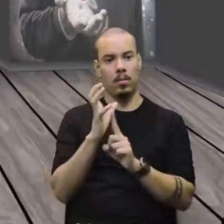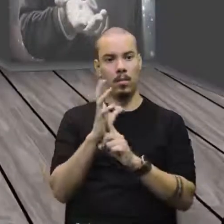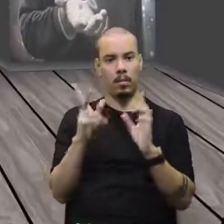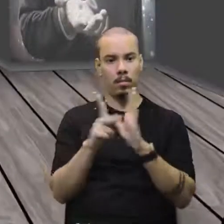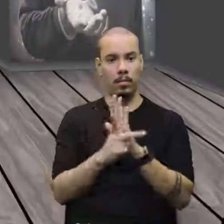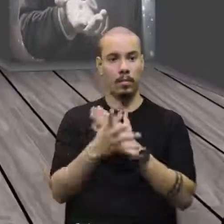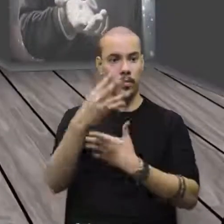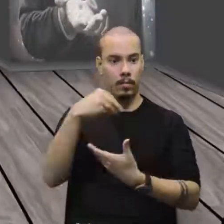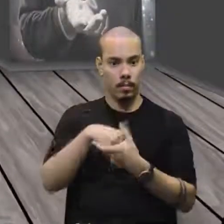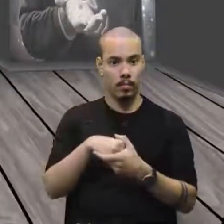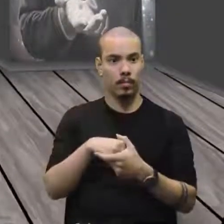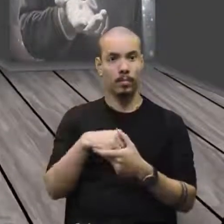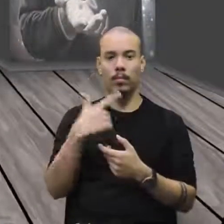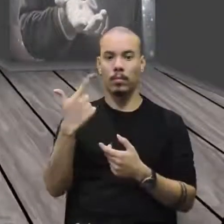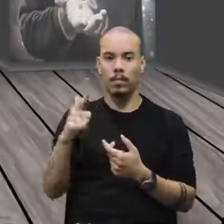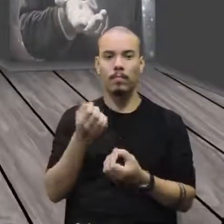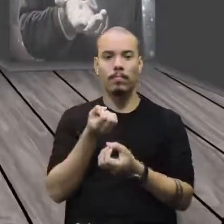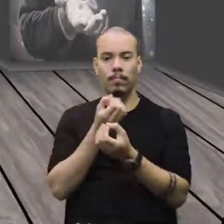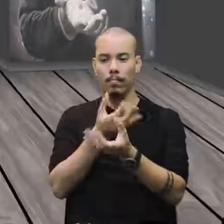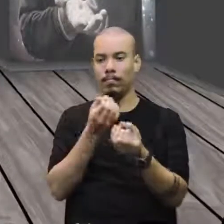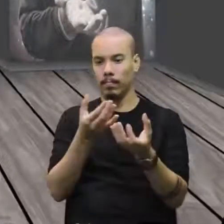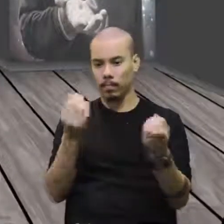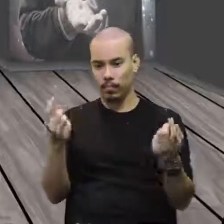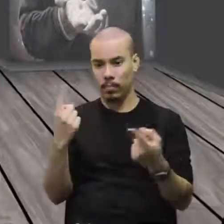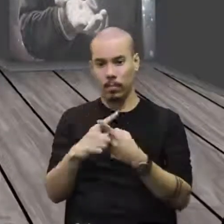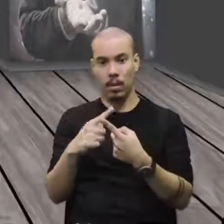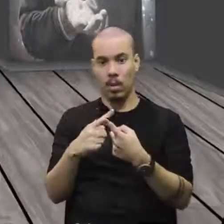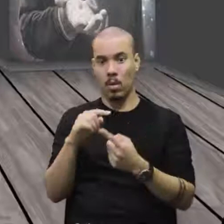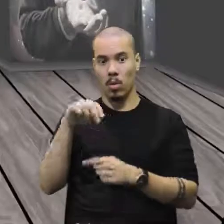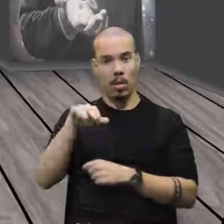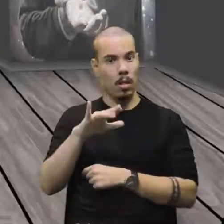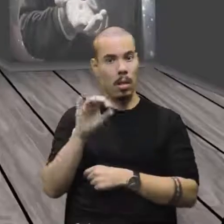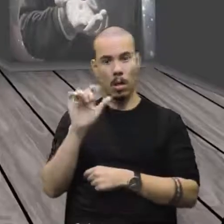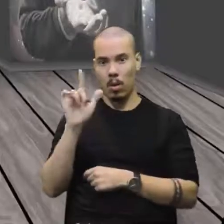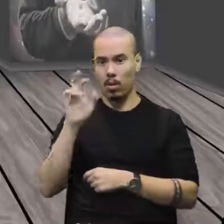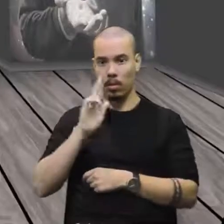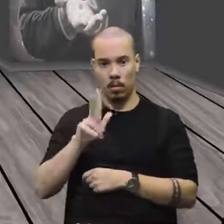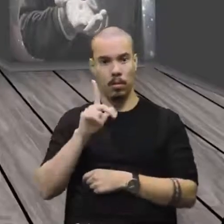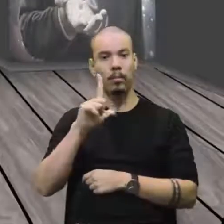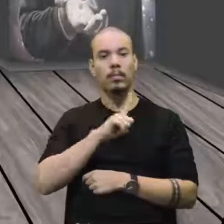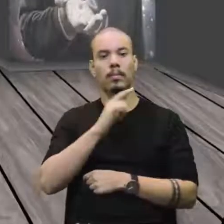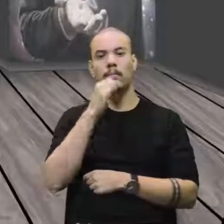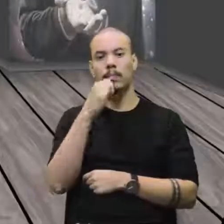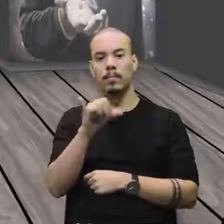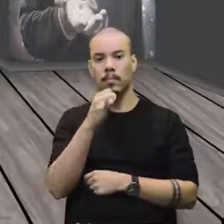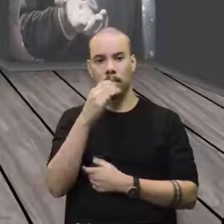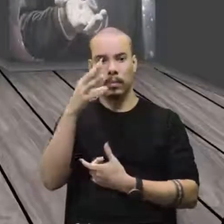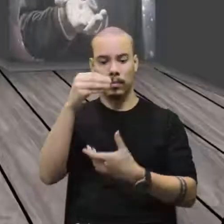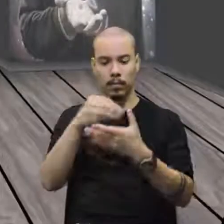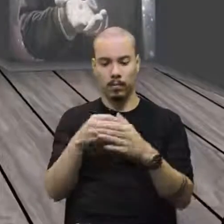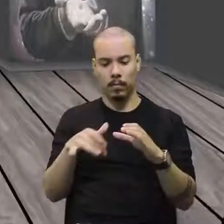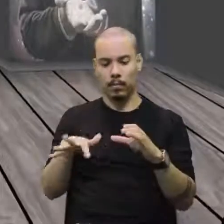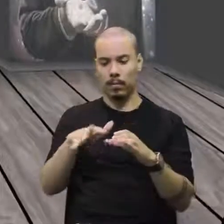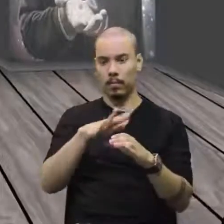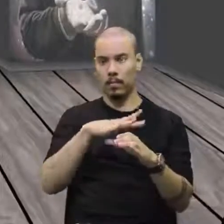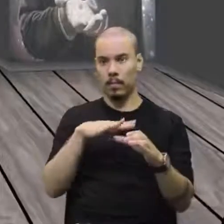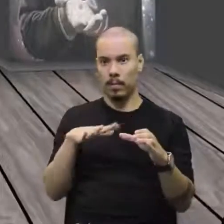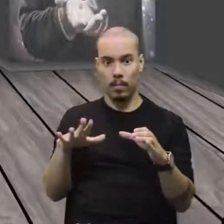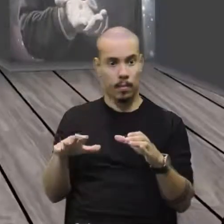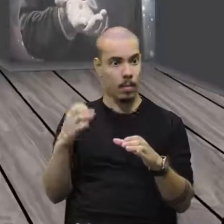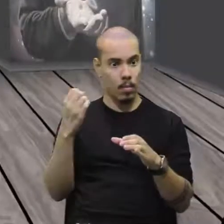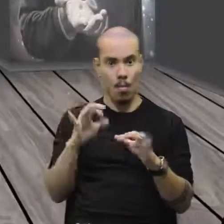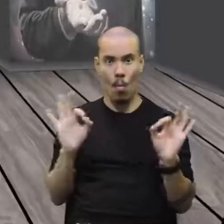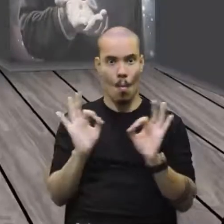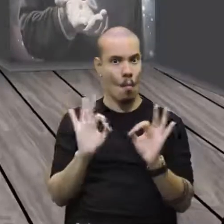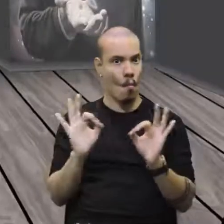magnético, né? O campo magnético produz nele. Enquanto que o nylon não, né? E tem uma corrente elétrica passando, que vai ter uma interação, tipo, se não tem